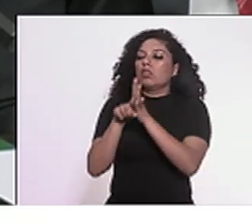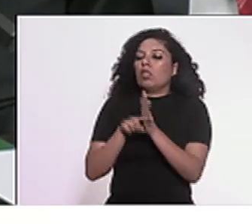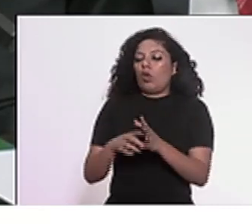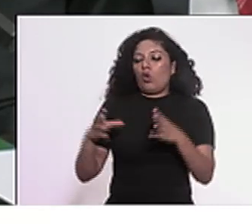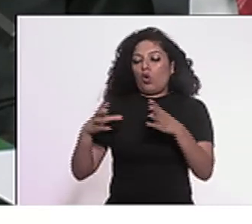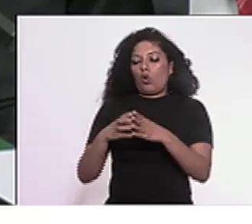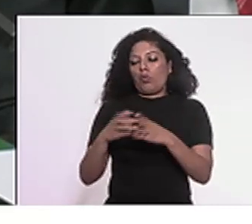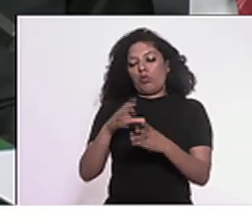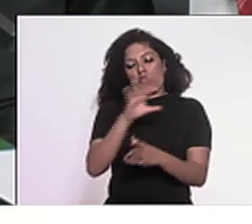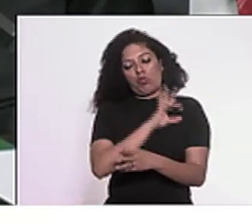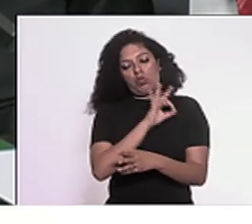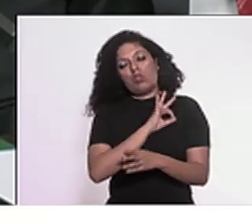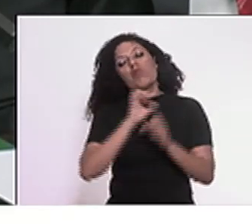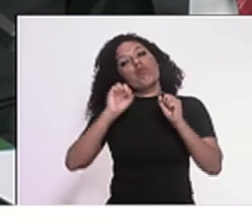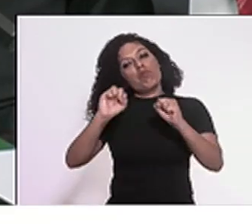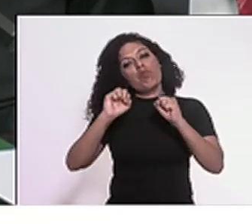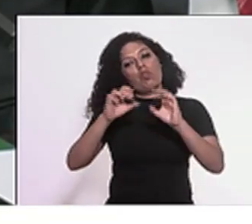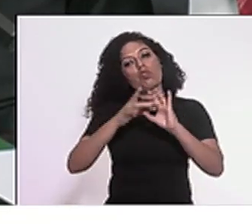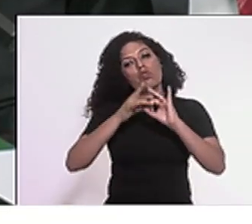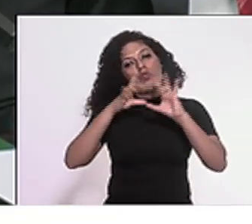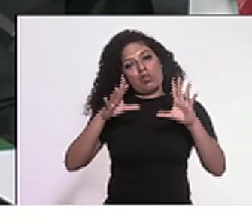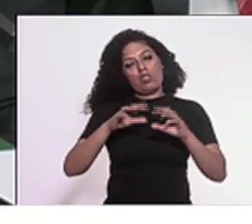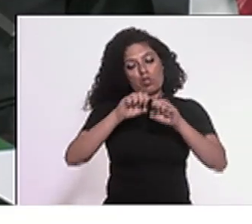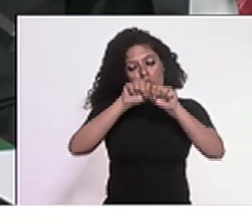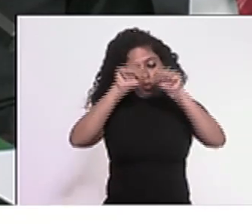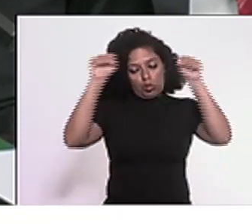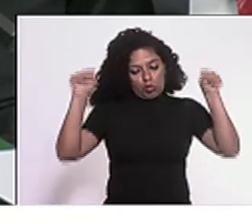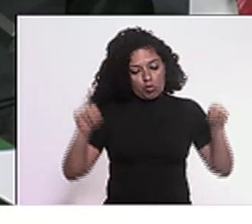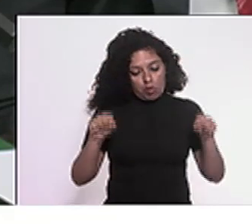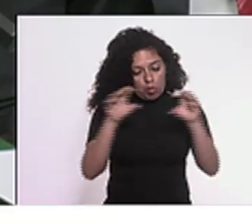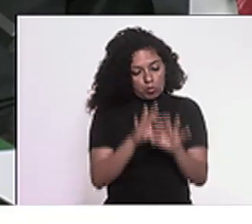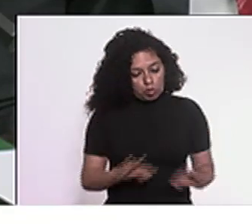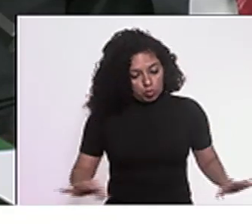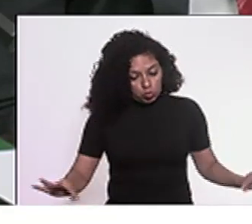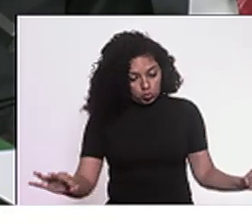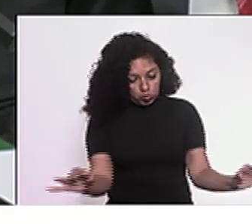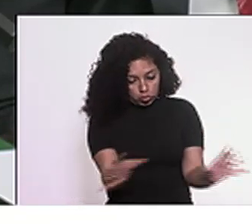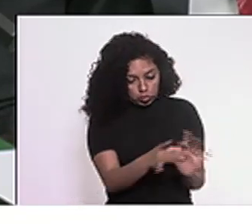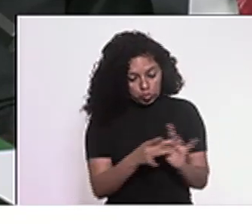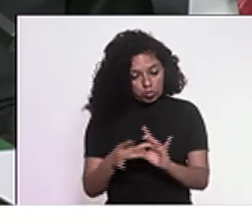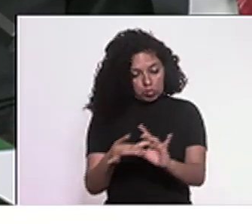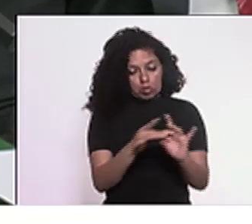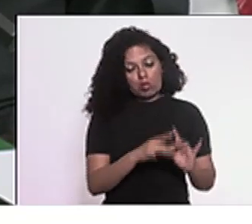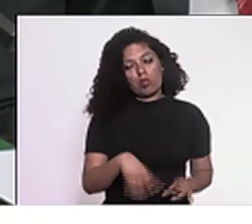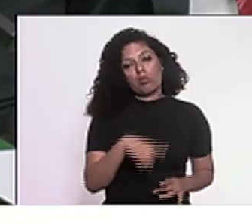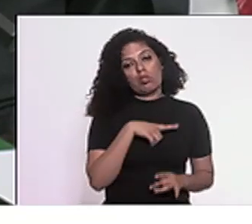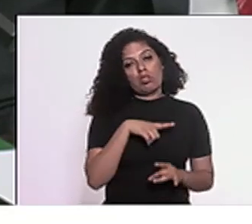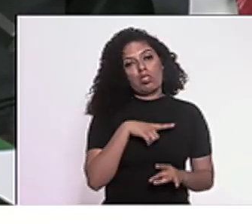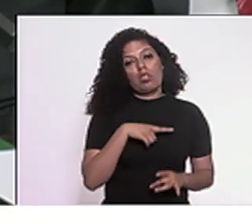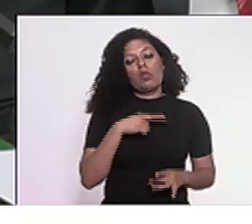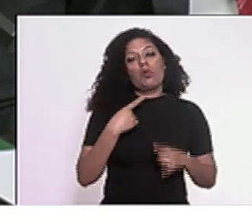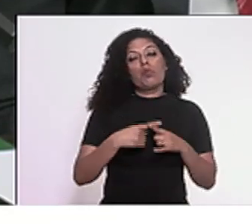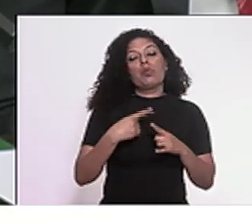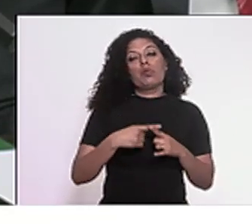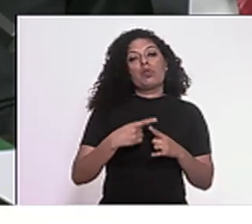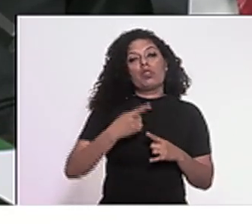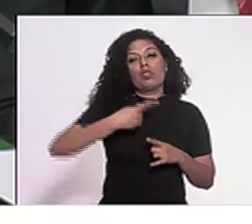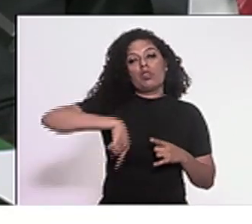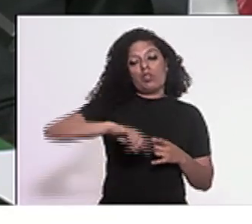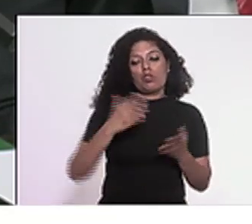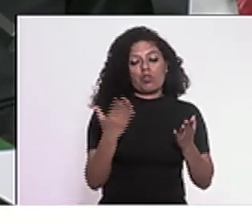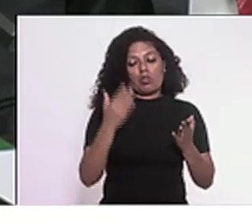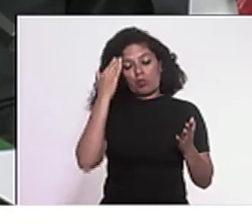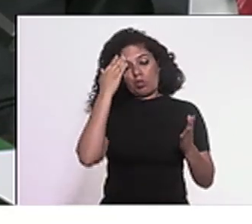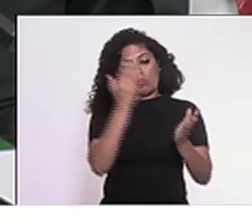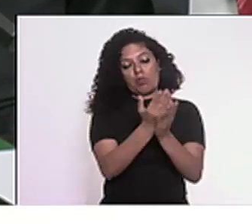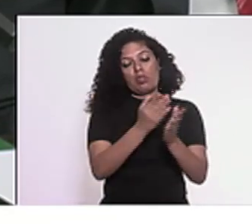Então, esse sistema ele se completa dessa forma para garantir justamente, né, o que prevê a nossa lei,